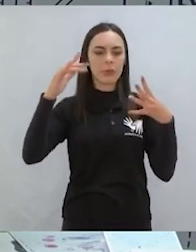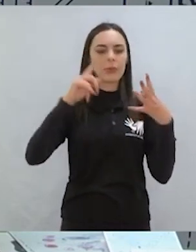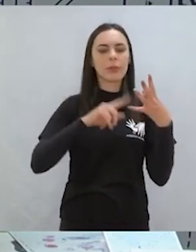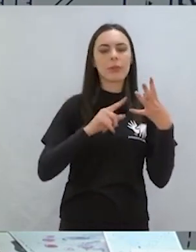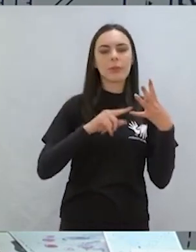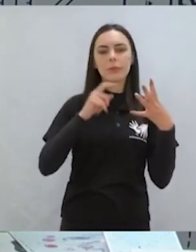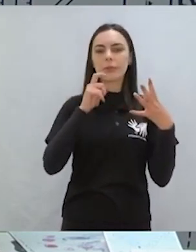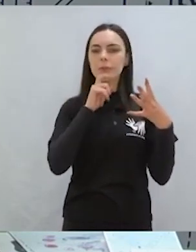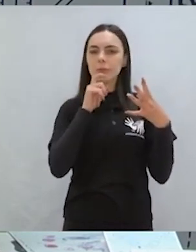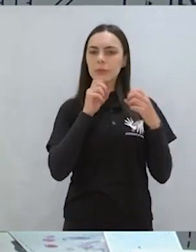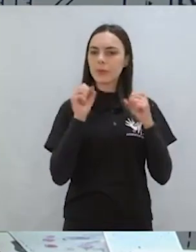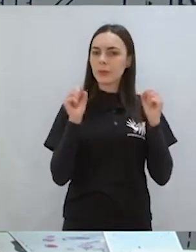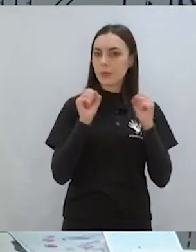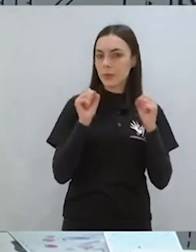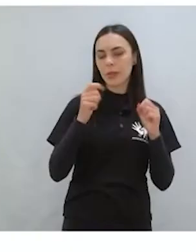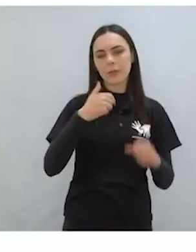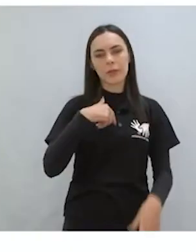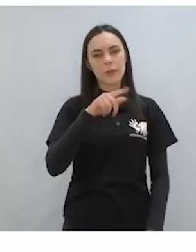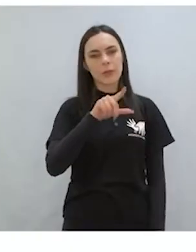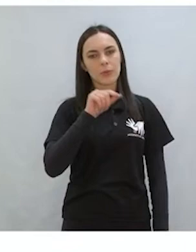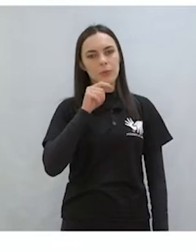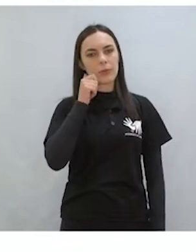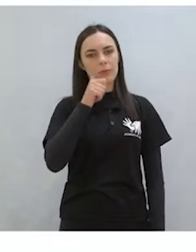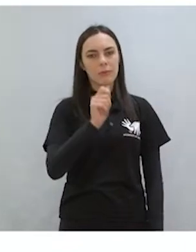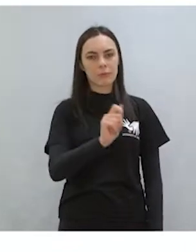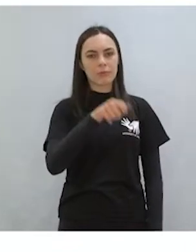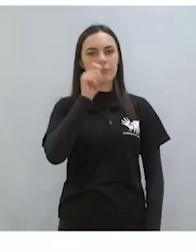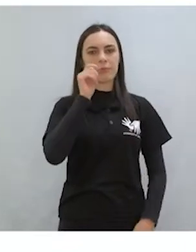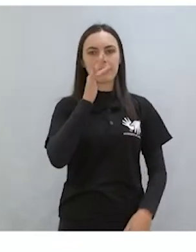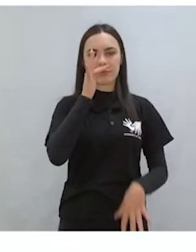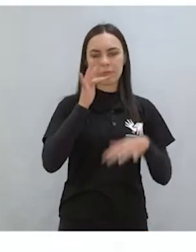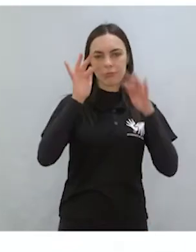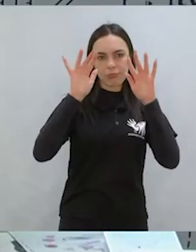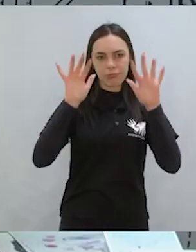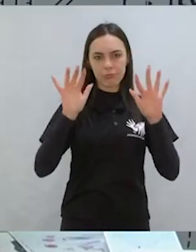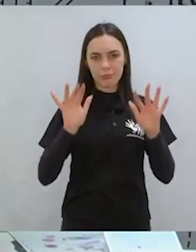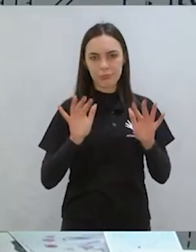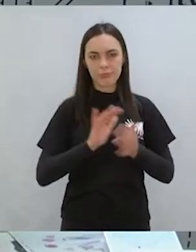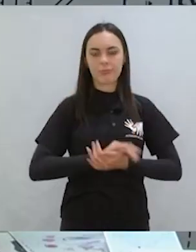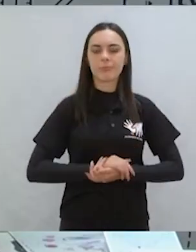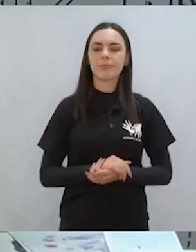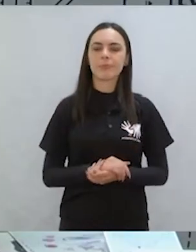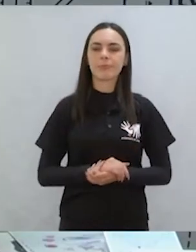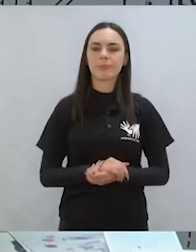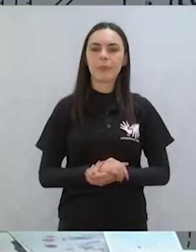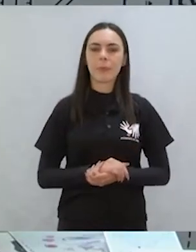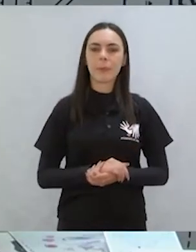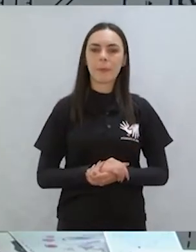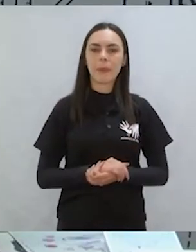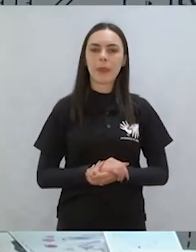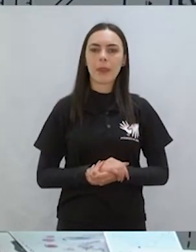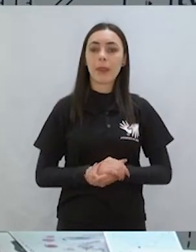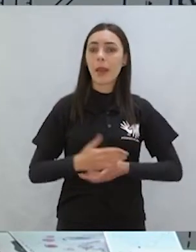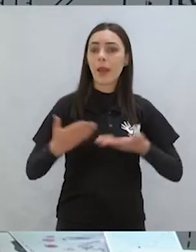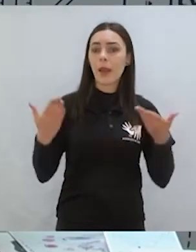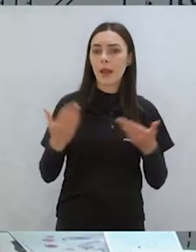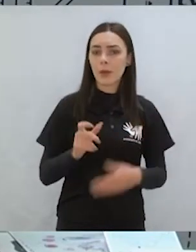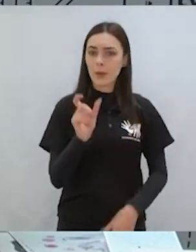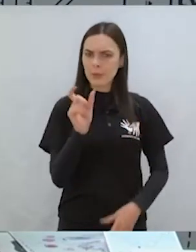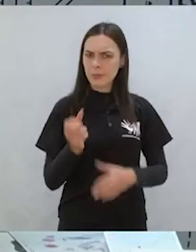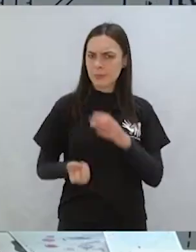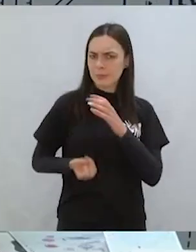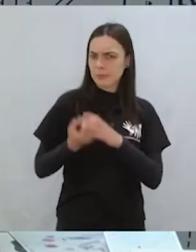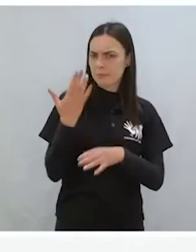fada do inverno. E eu escolhi a fada da primavera. E agora, nós vamos